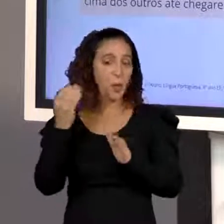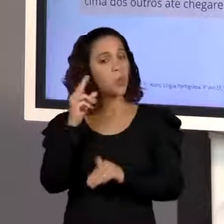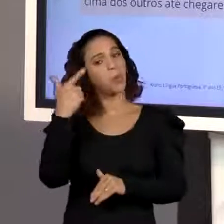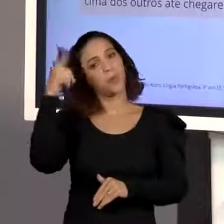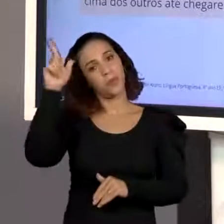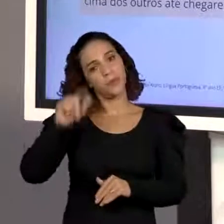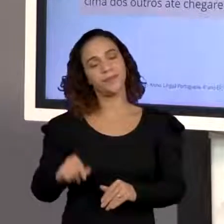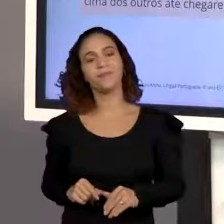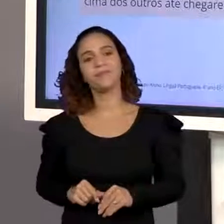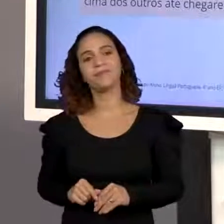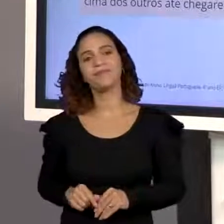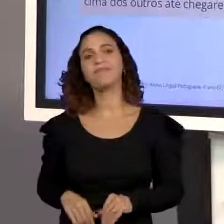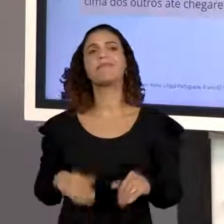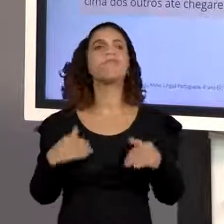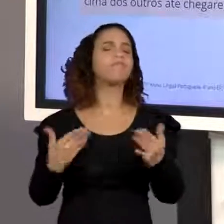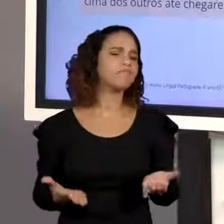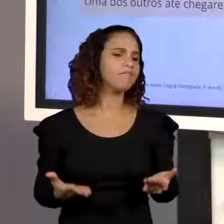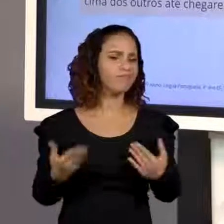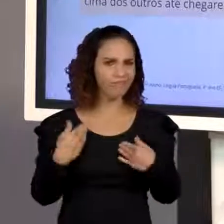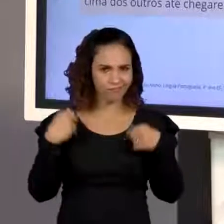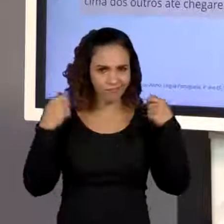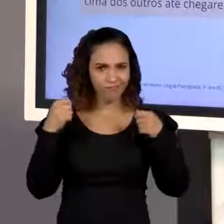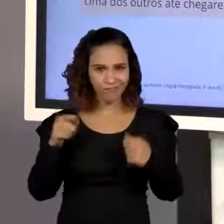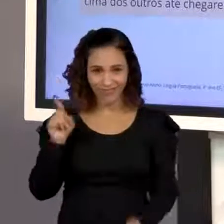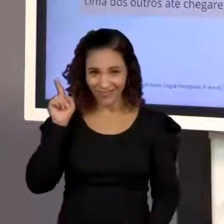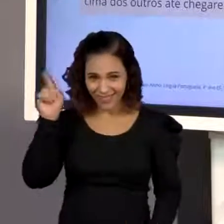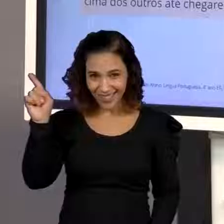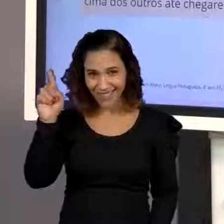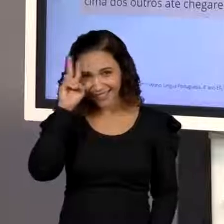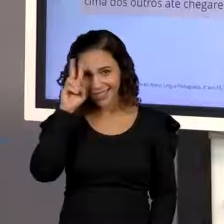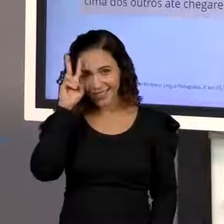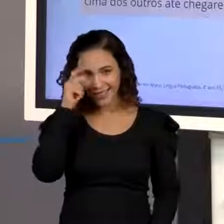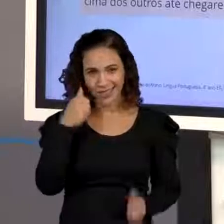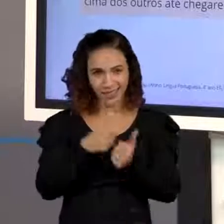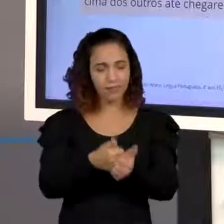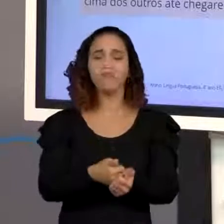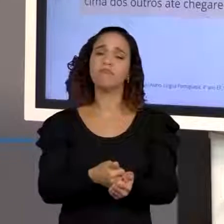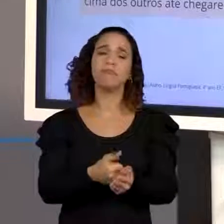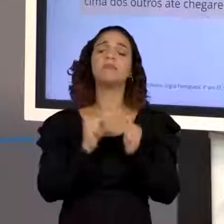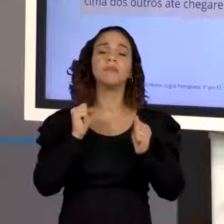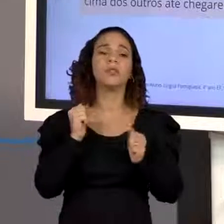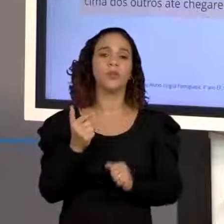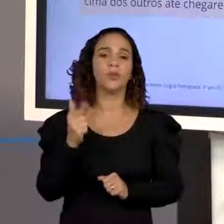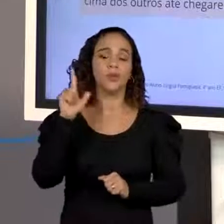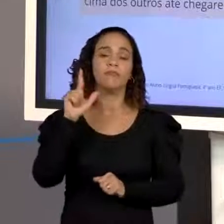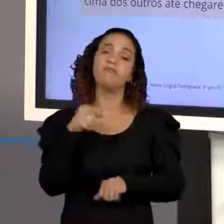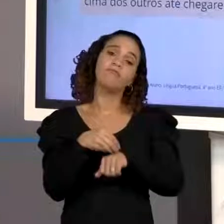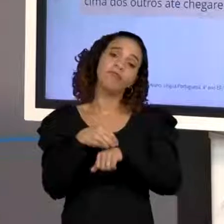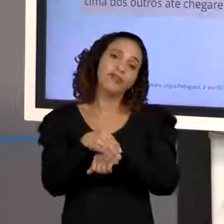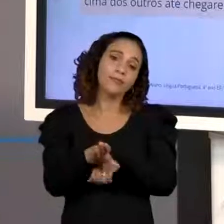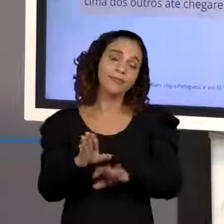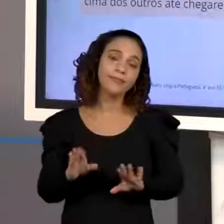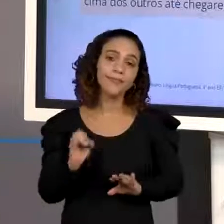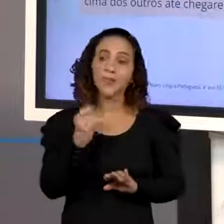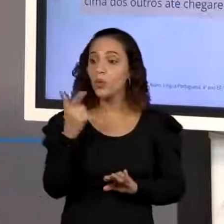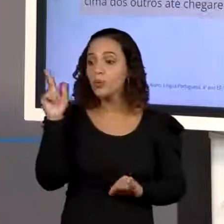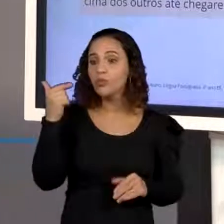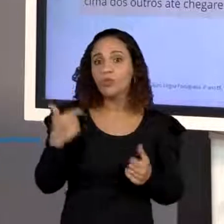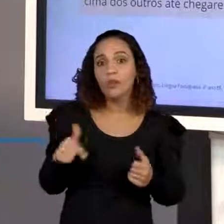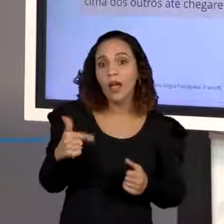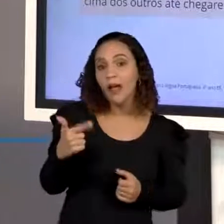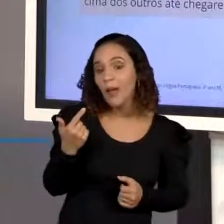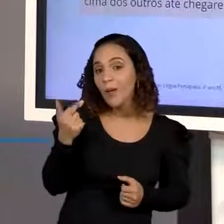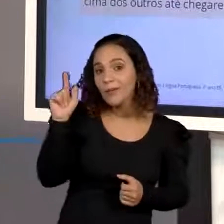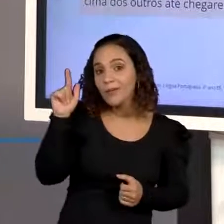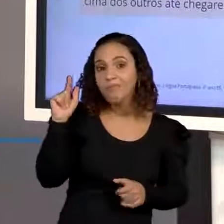Então, professor, eu preciso usar esse conto? Não, mas eu posso utilizar como sugestão. Se eu não tiver outro conto aí